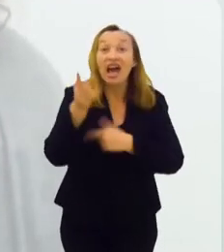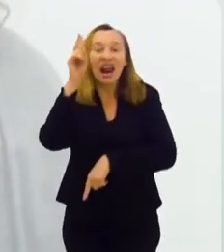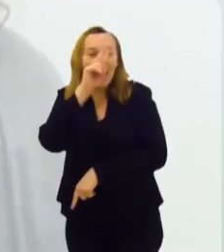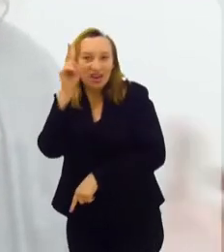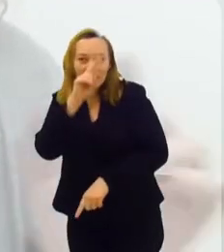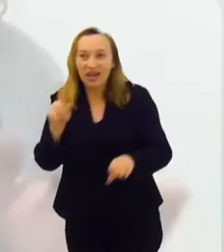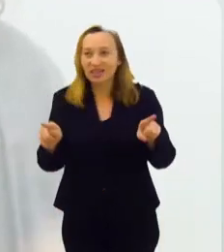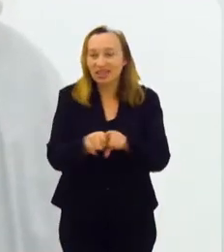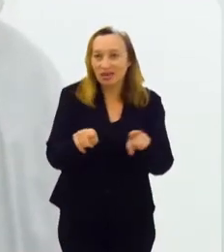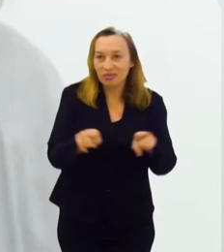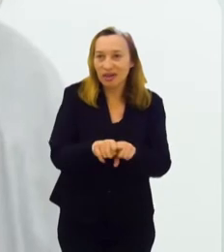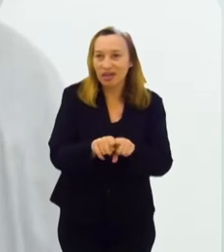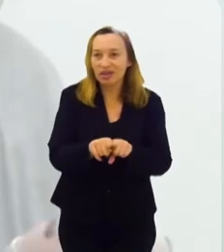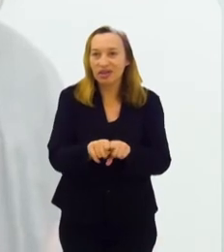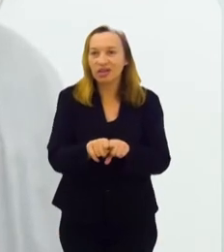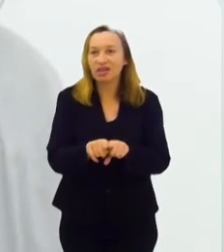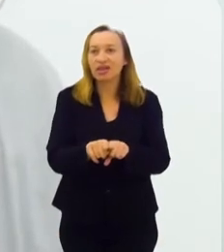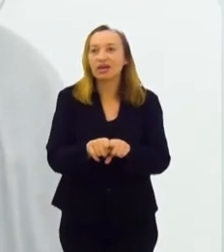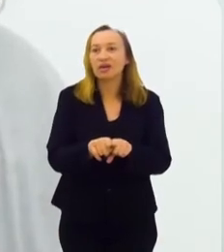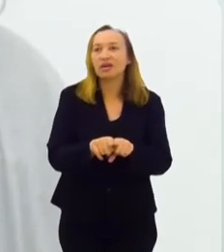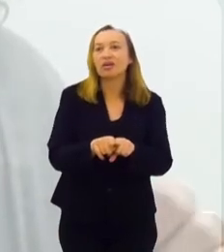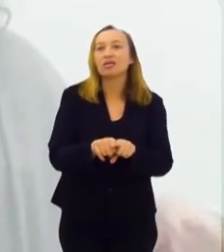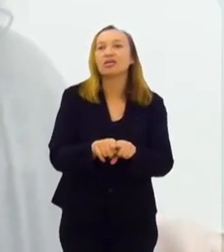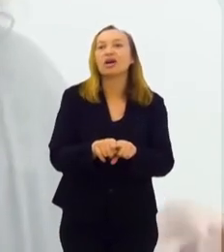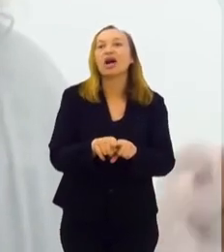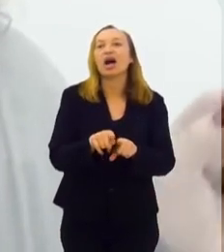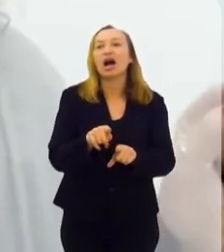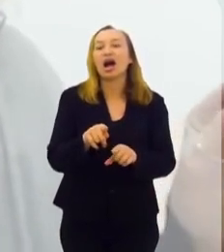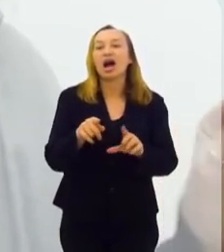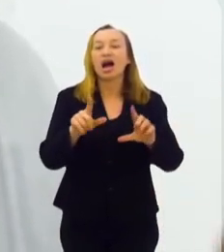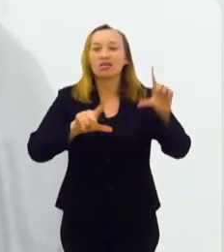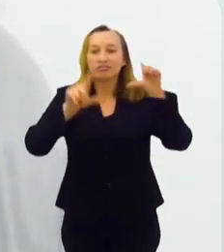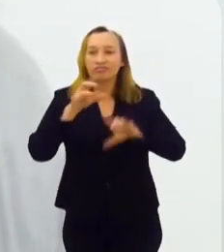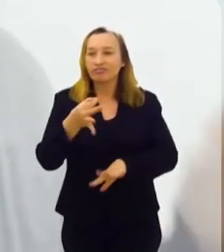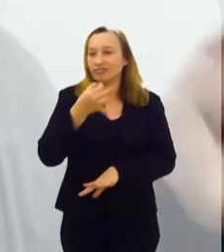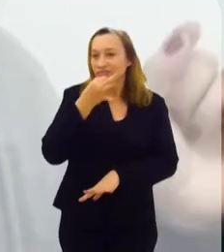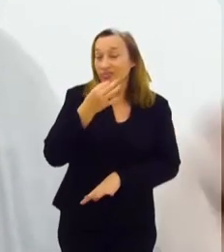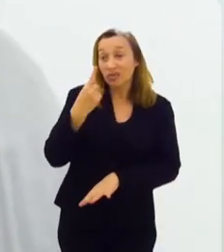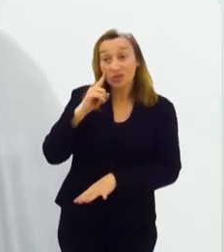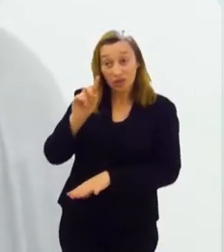TV Alerj, lembrar também que esse conteúdo está em formato de